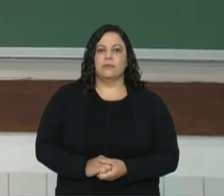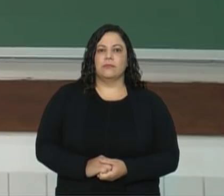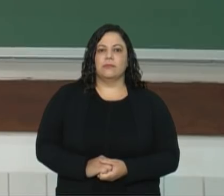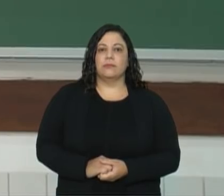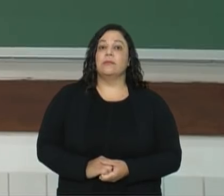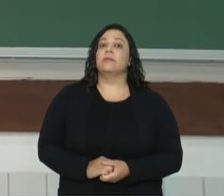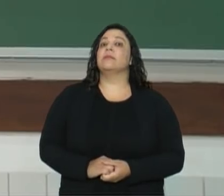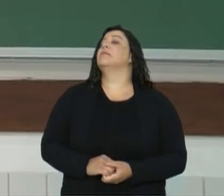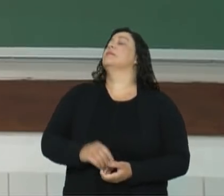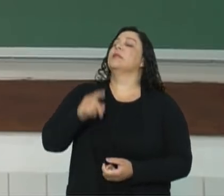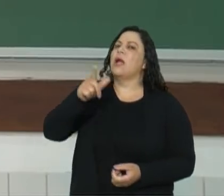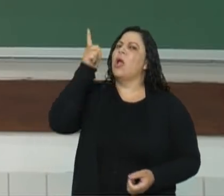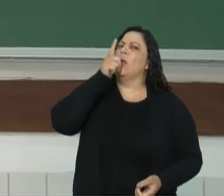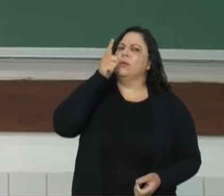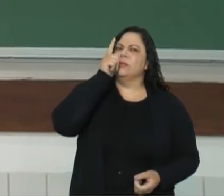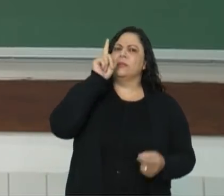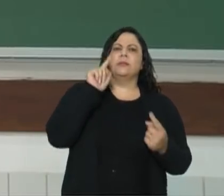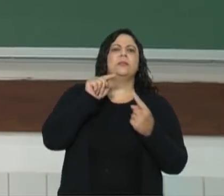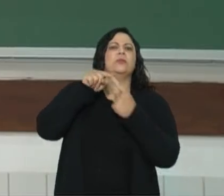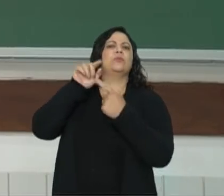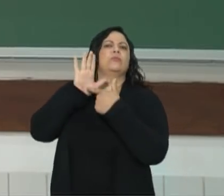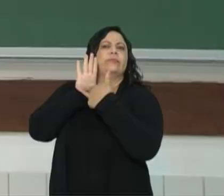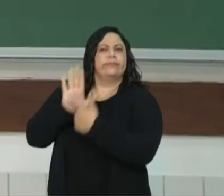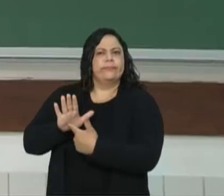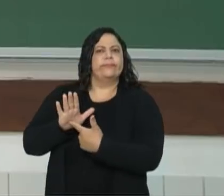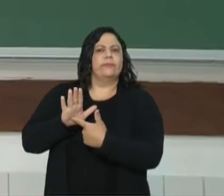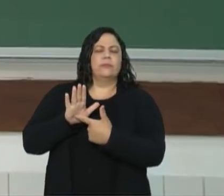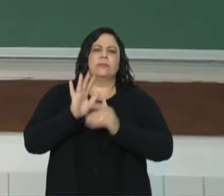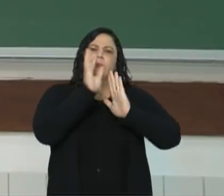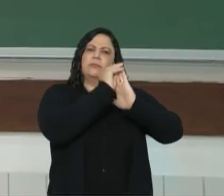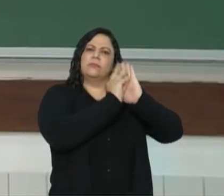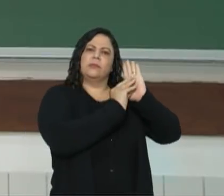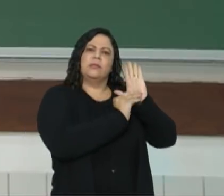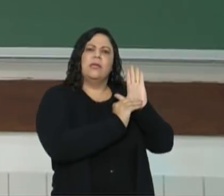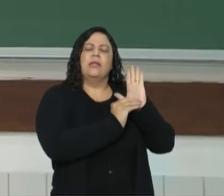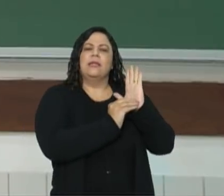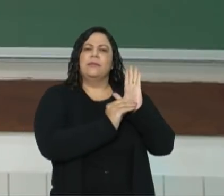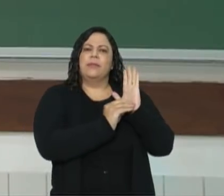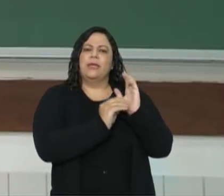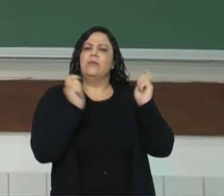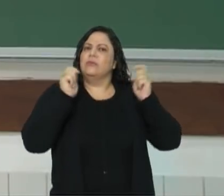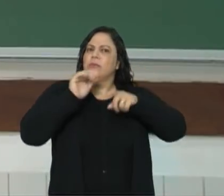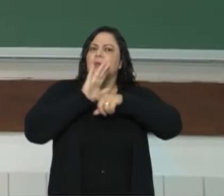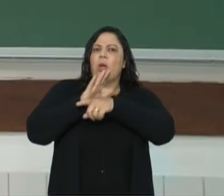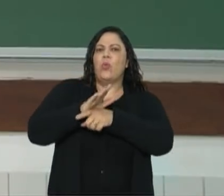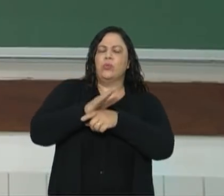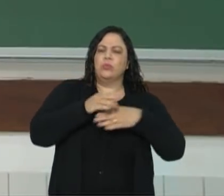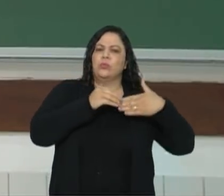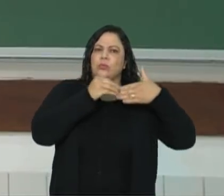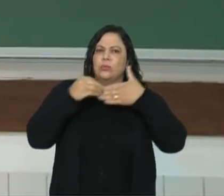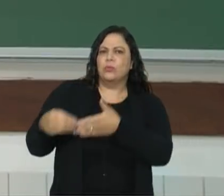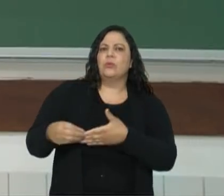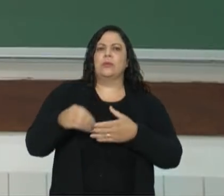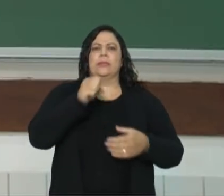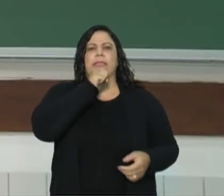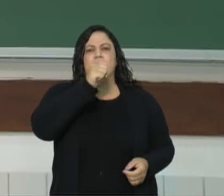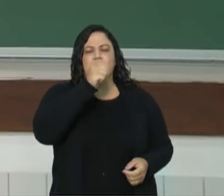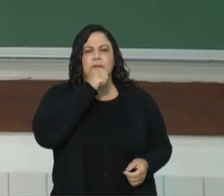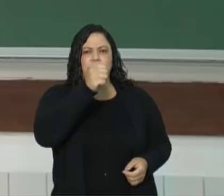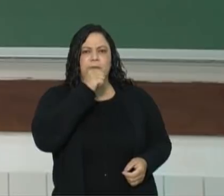Você conseguiu identificar? Estes elementos, eles ajudam a orientar o repórter